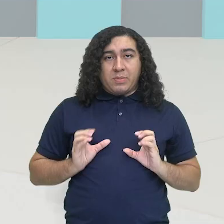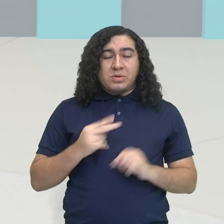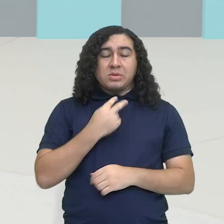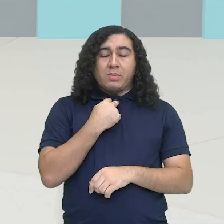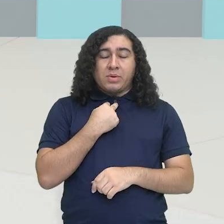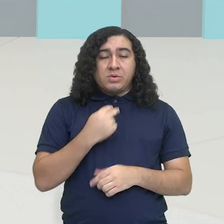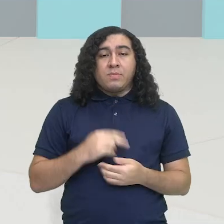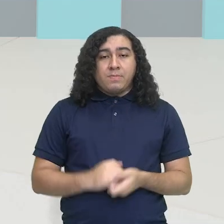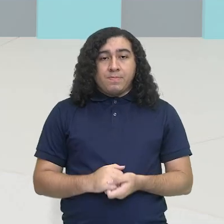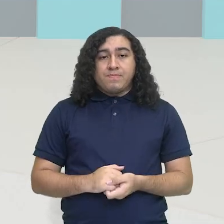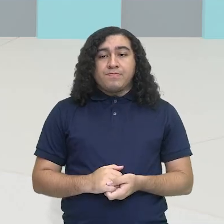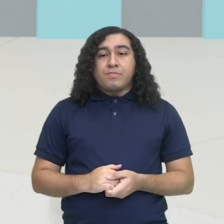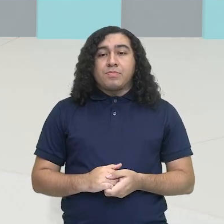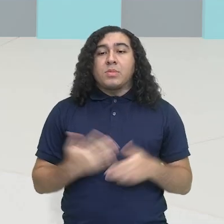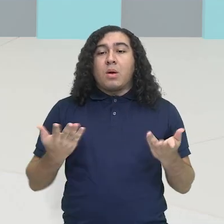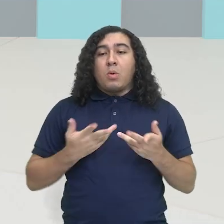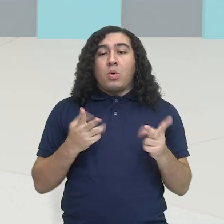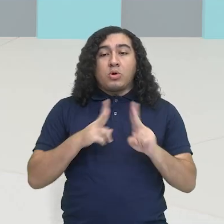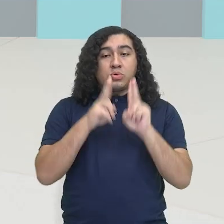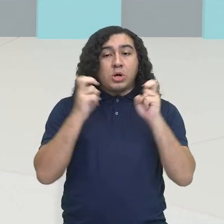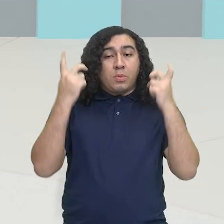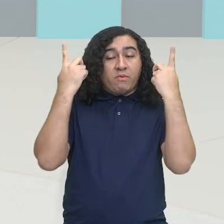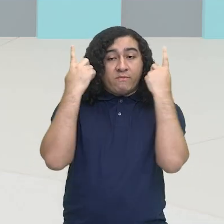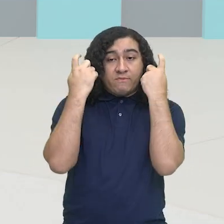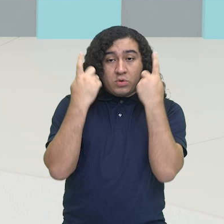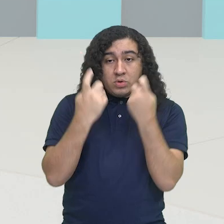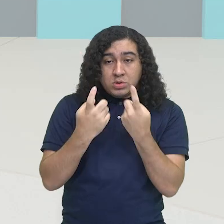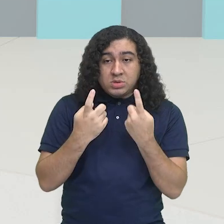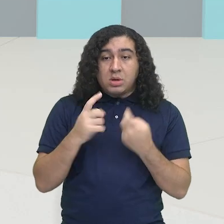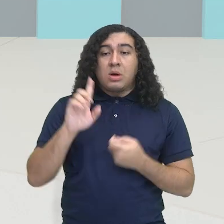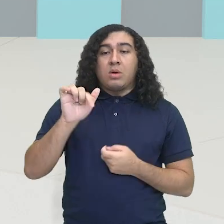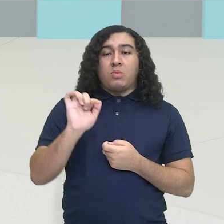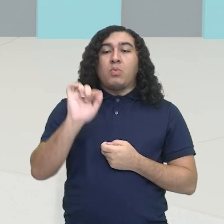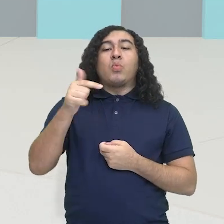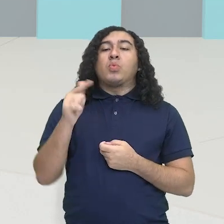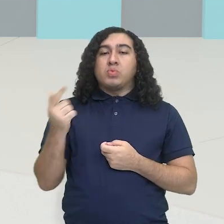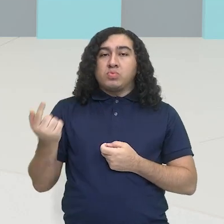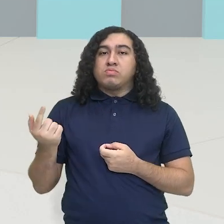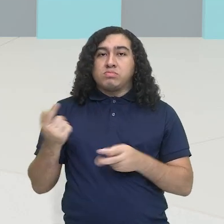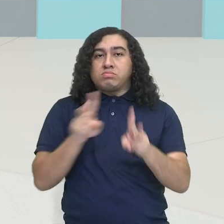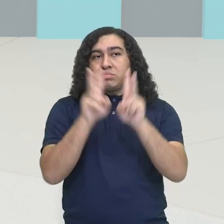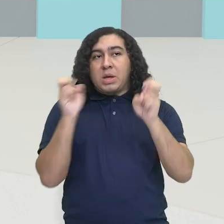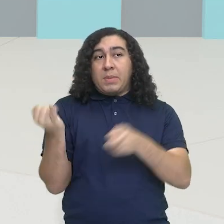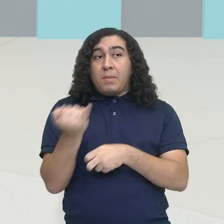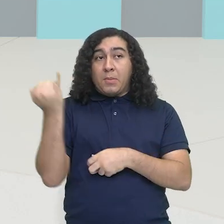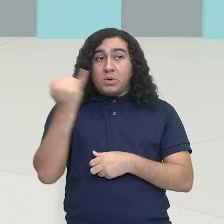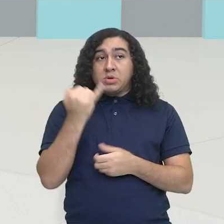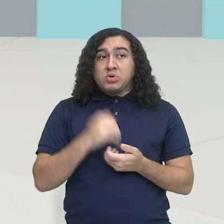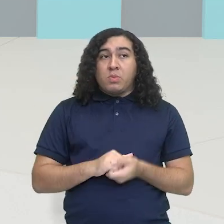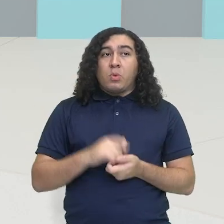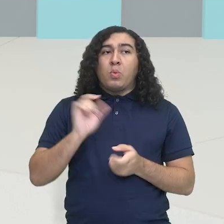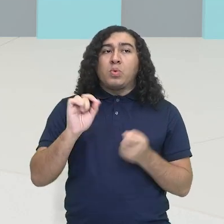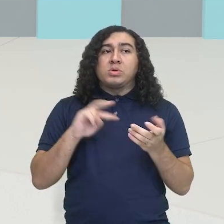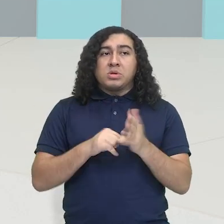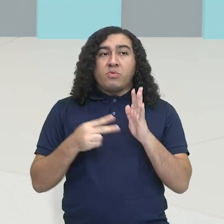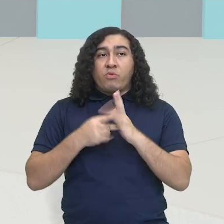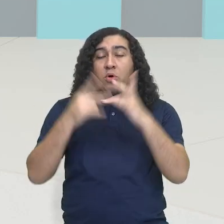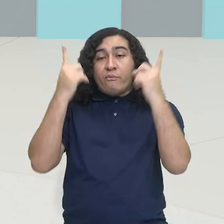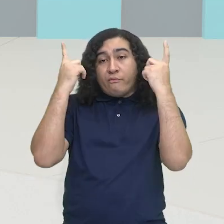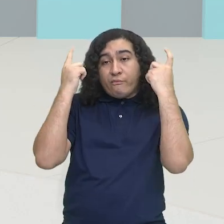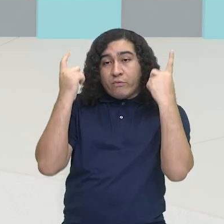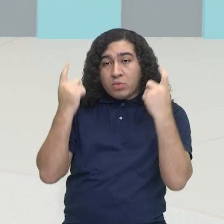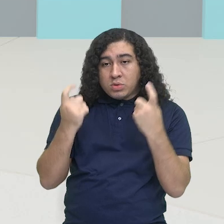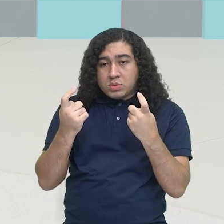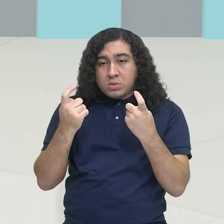acontecendo. Agora, falando sobre violência, que é um outro tema tão sensível quanto. O que eu venho entender como violência,